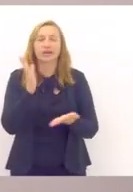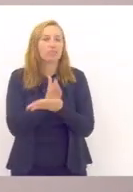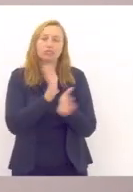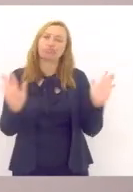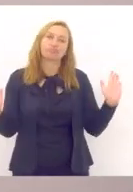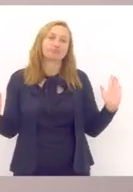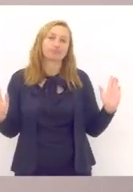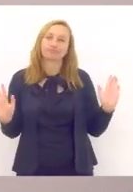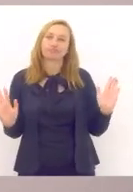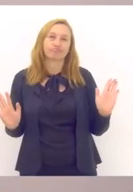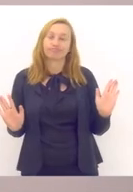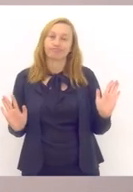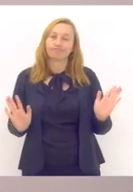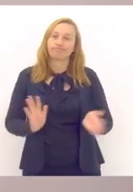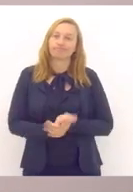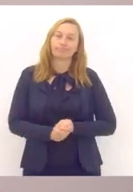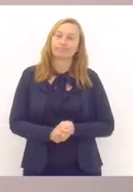Então,